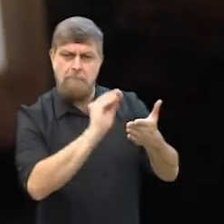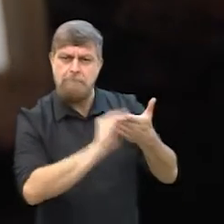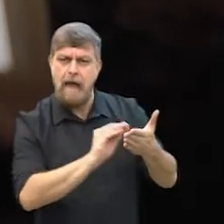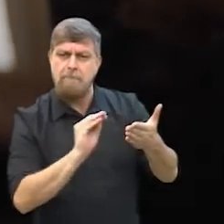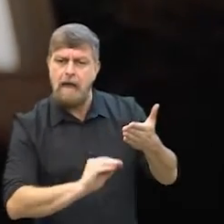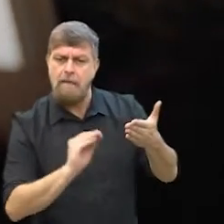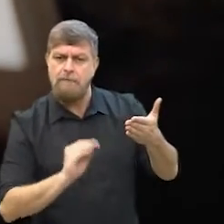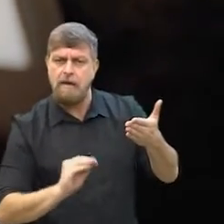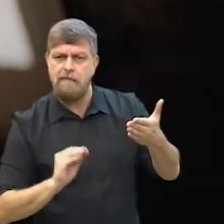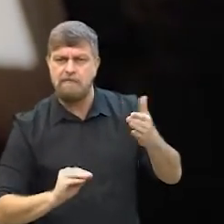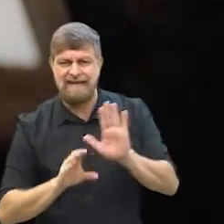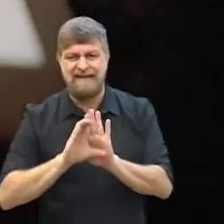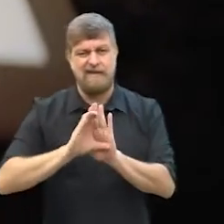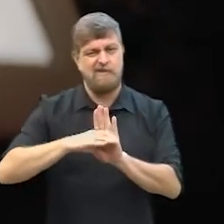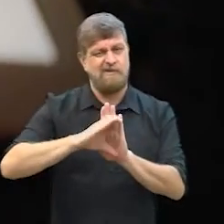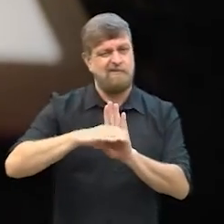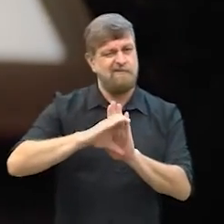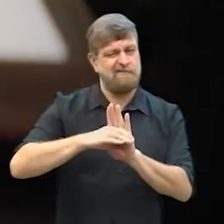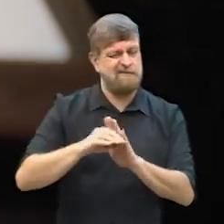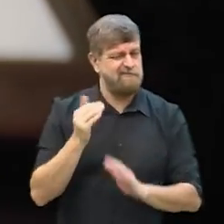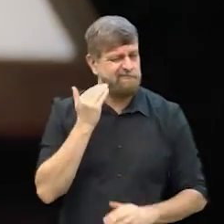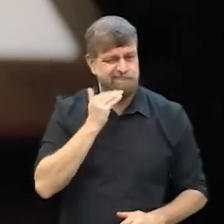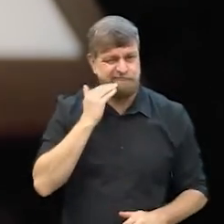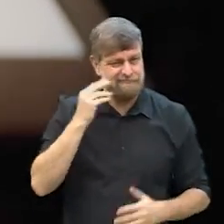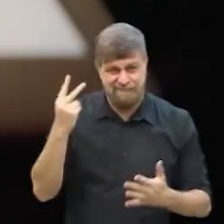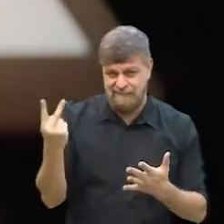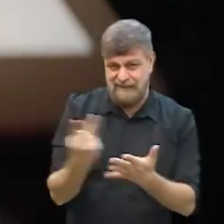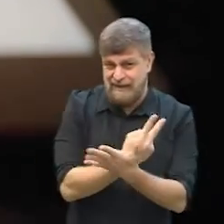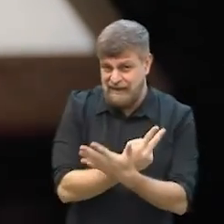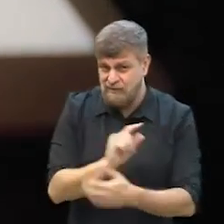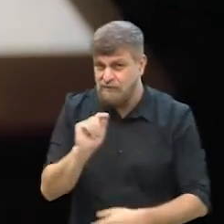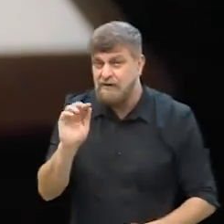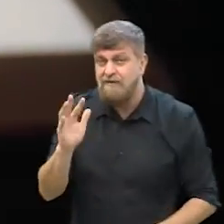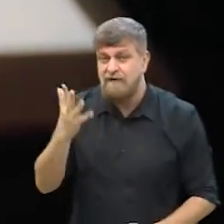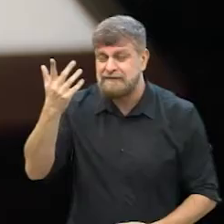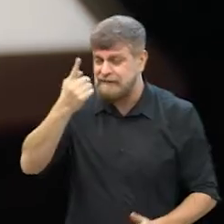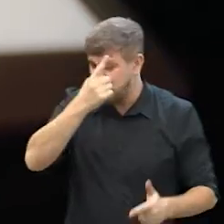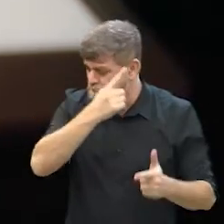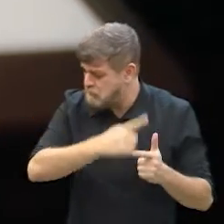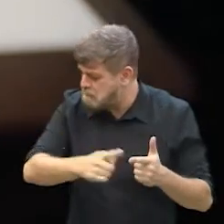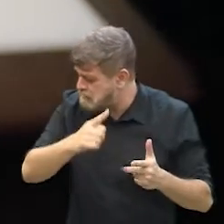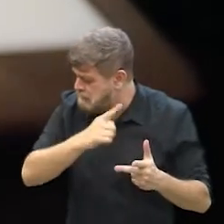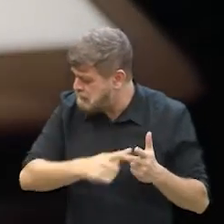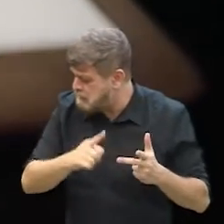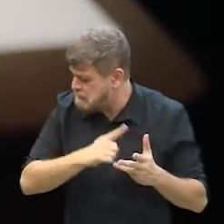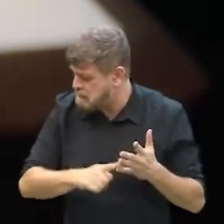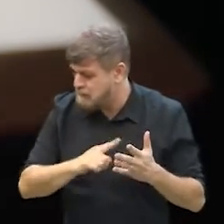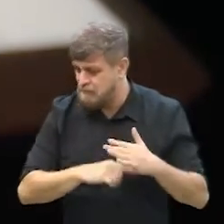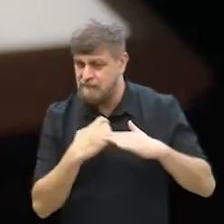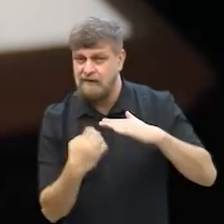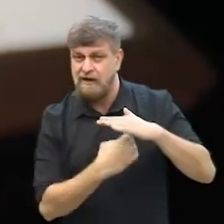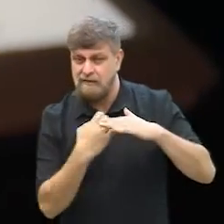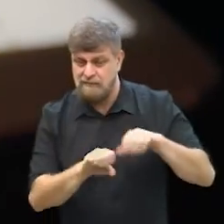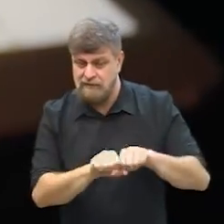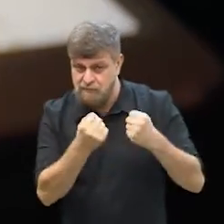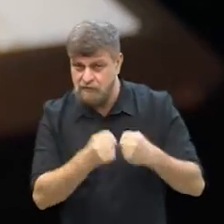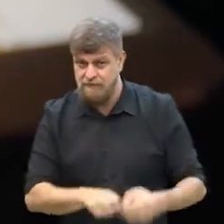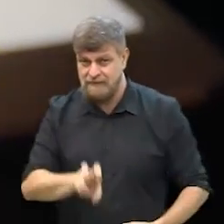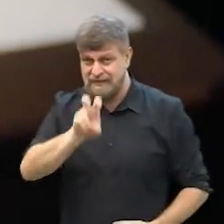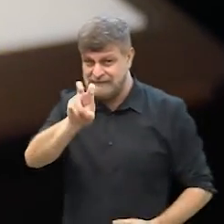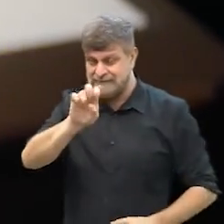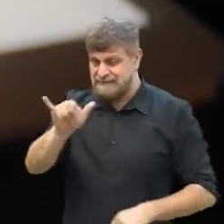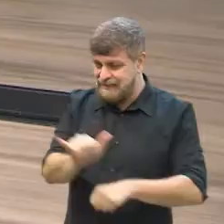números. Esse é um conceito muito errado que traz muitos problemas para as empresas. Esses